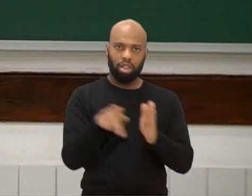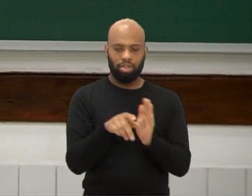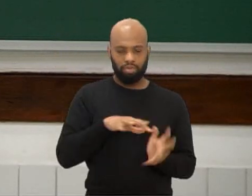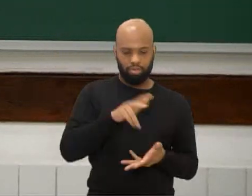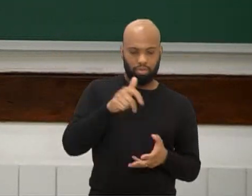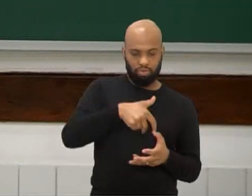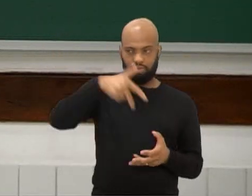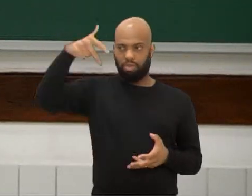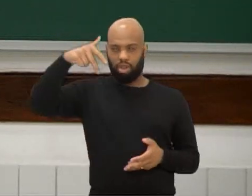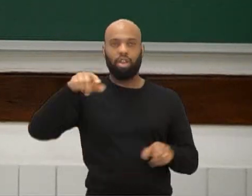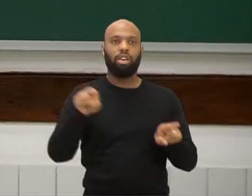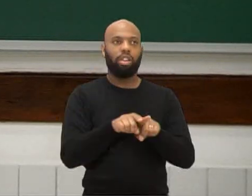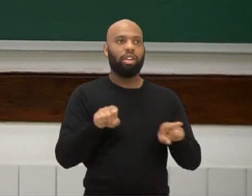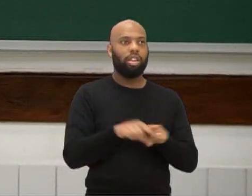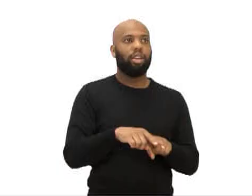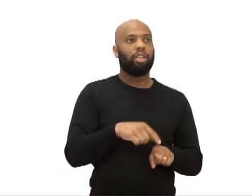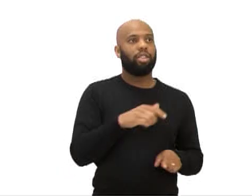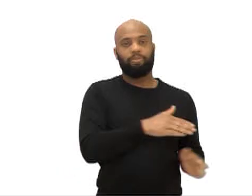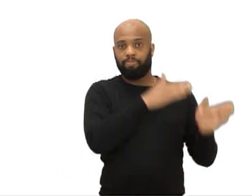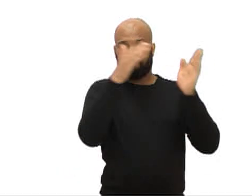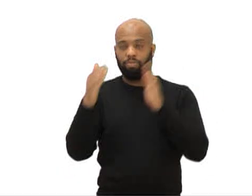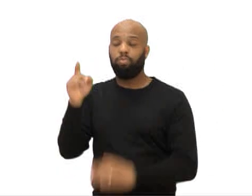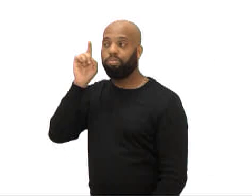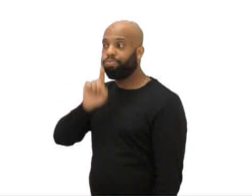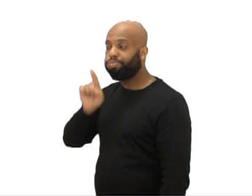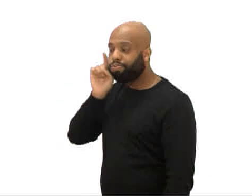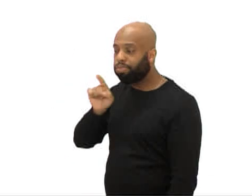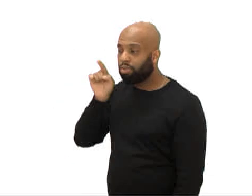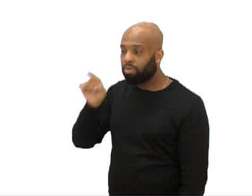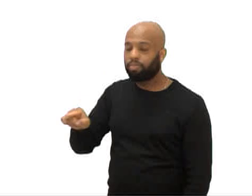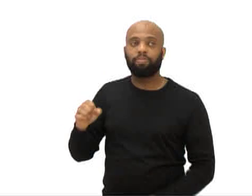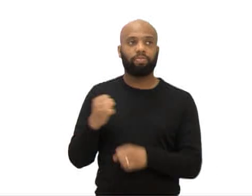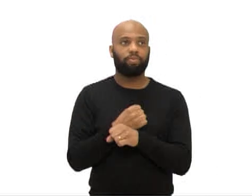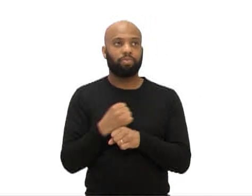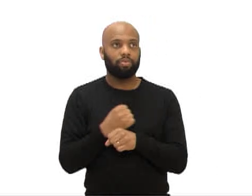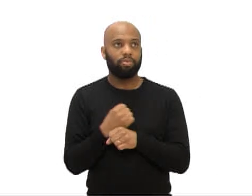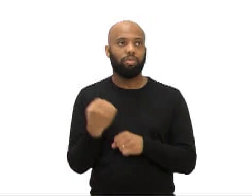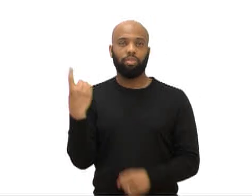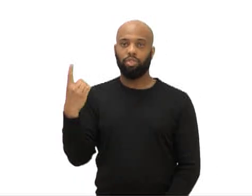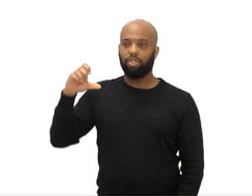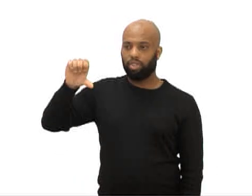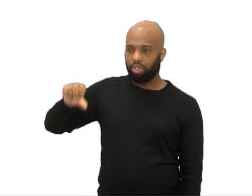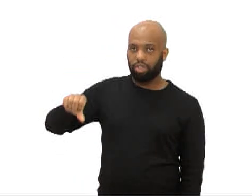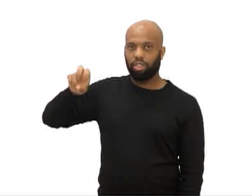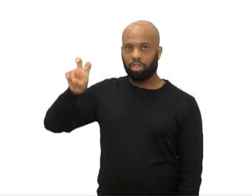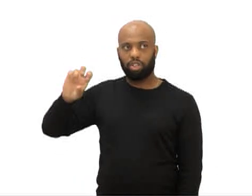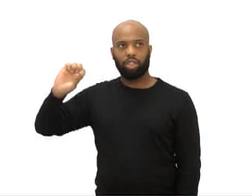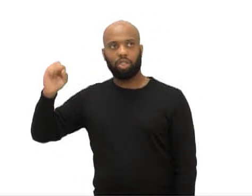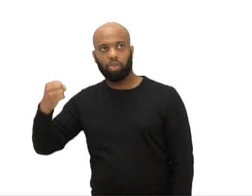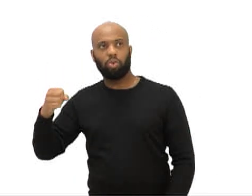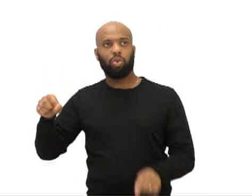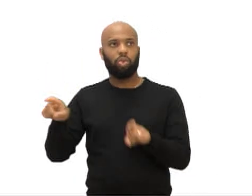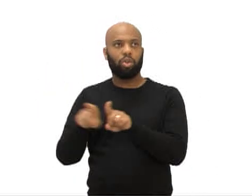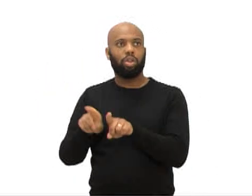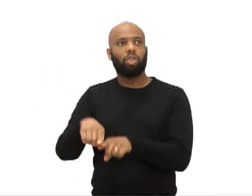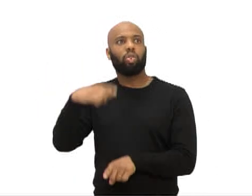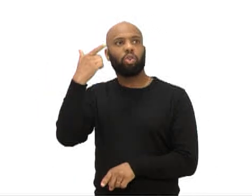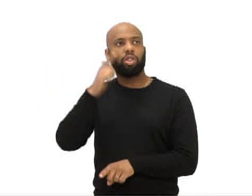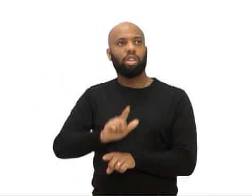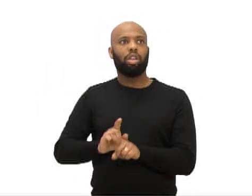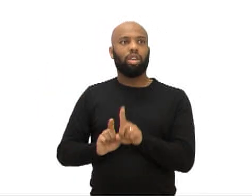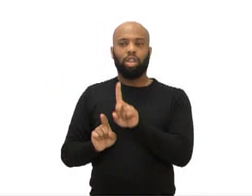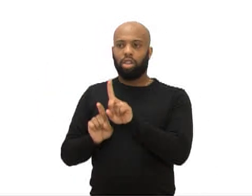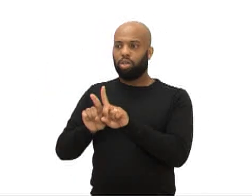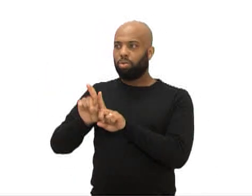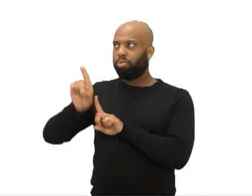outro lado, nós vamos ter os Estados Unidos, que em 58 lança o primeiro satélite